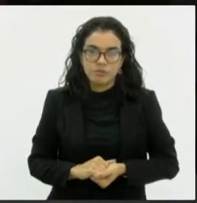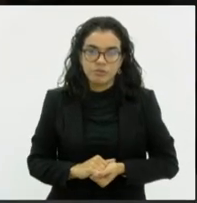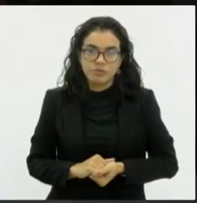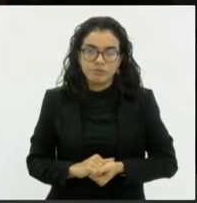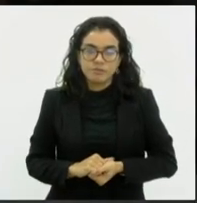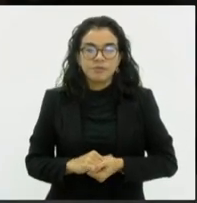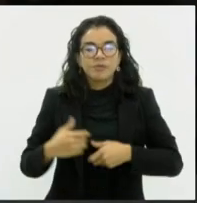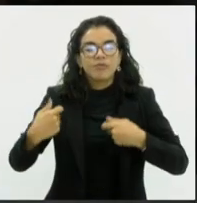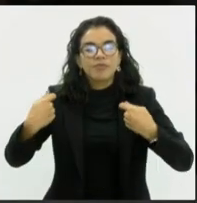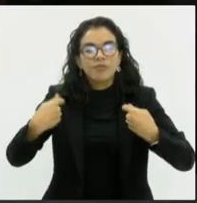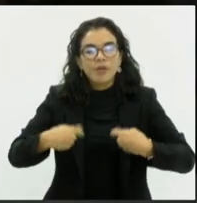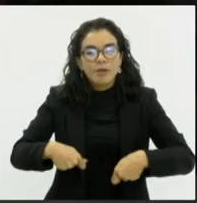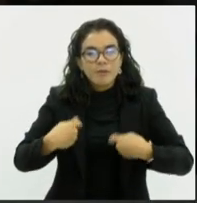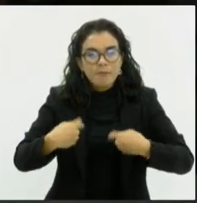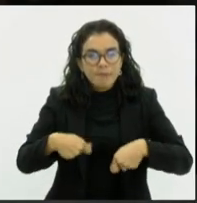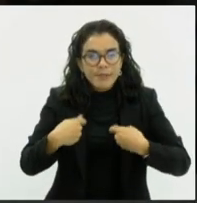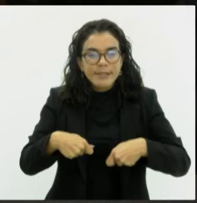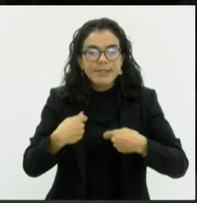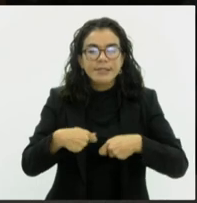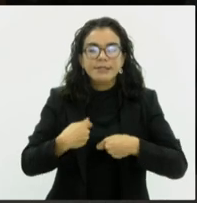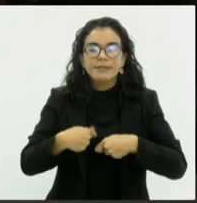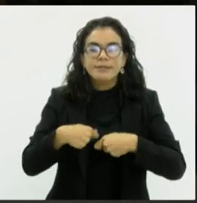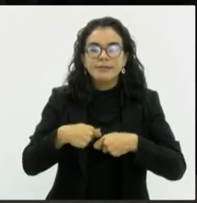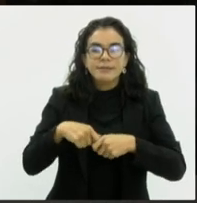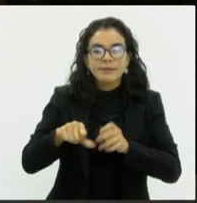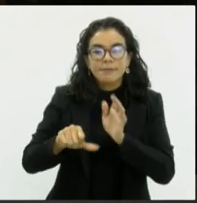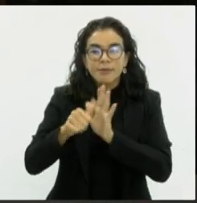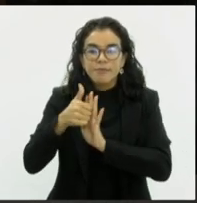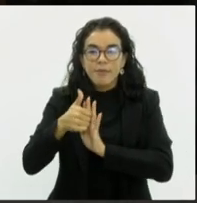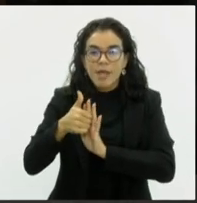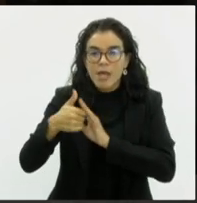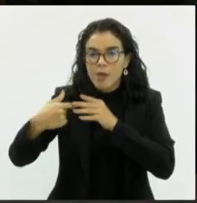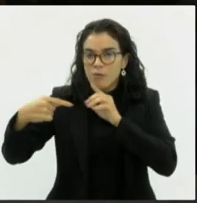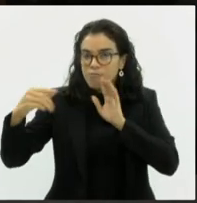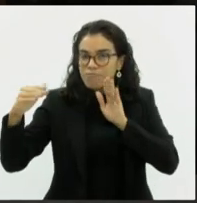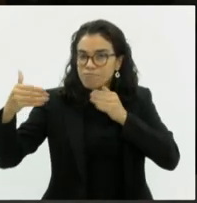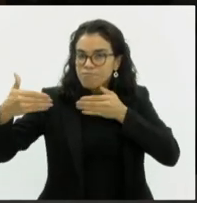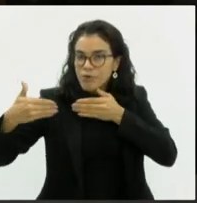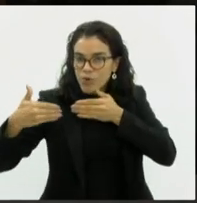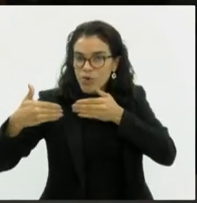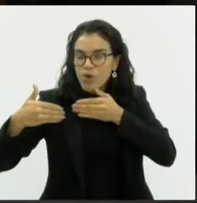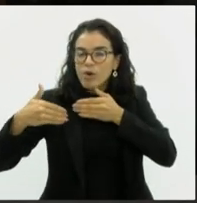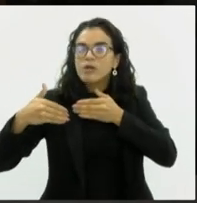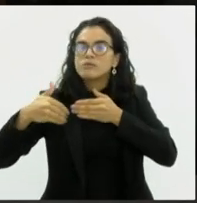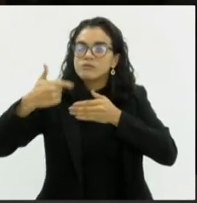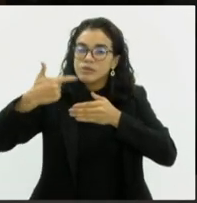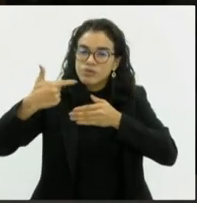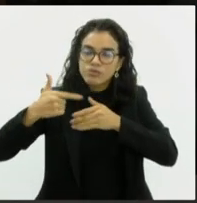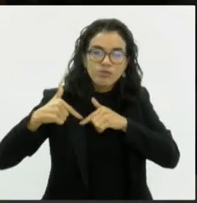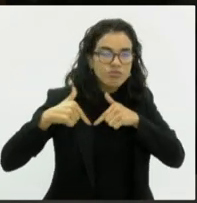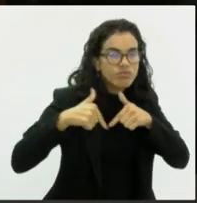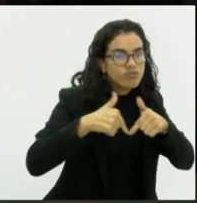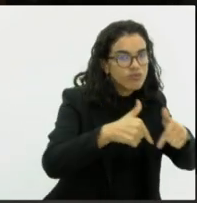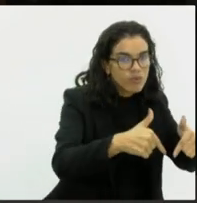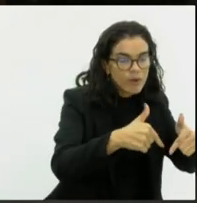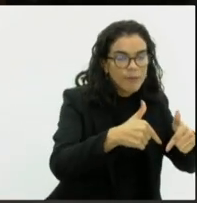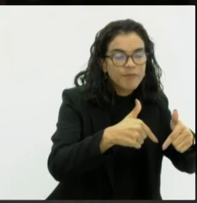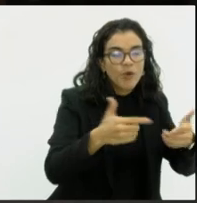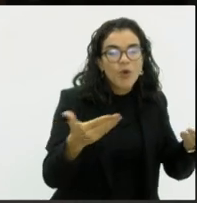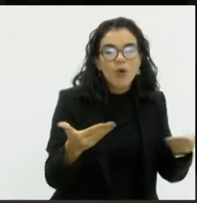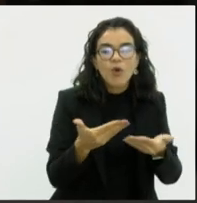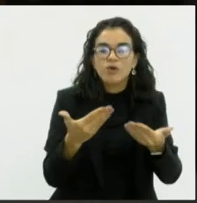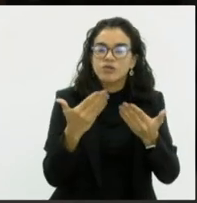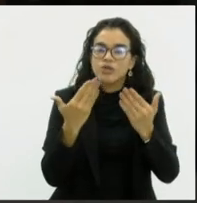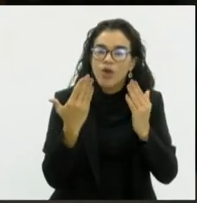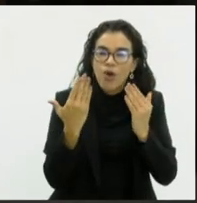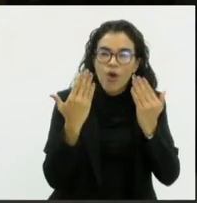É preciso ouvir antes de agir. É com grande honra e orgulho que hoje